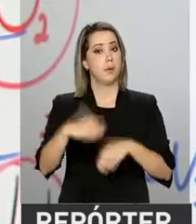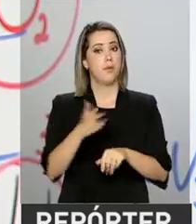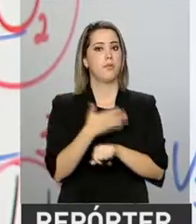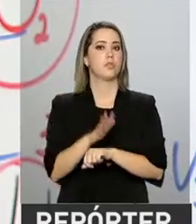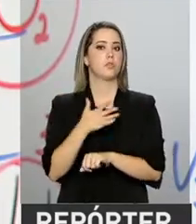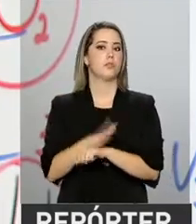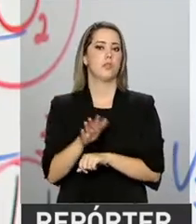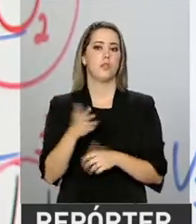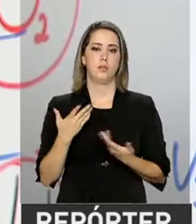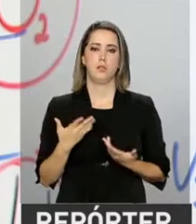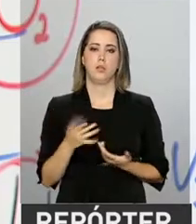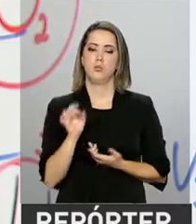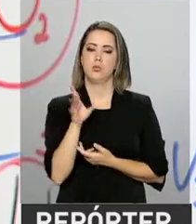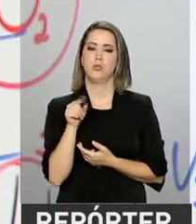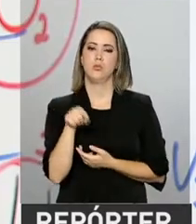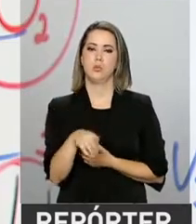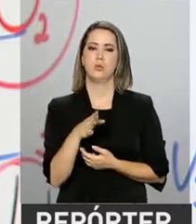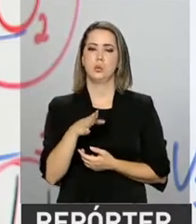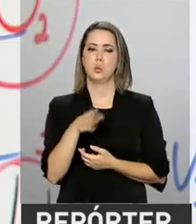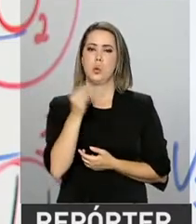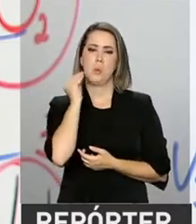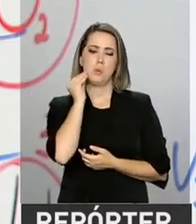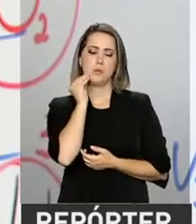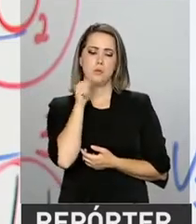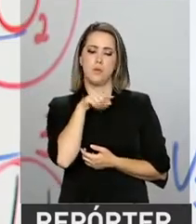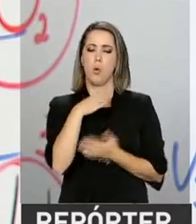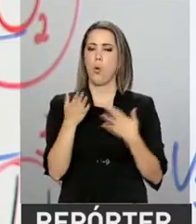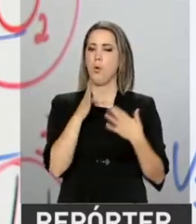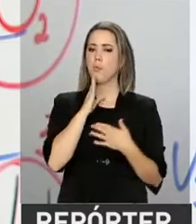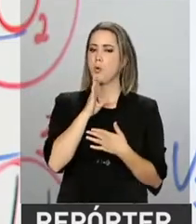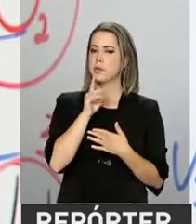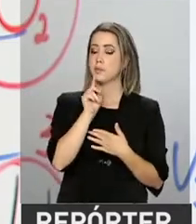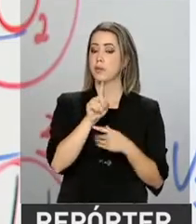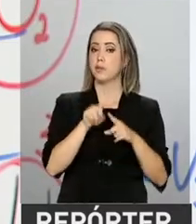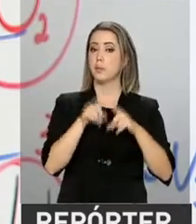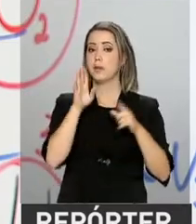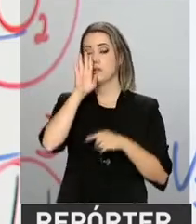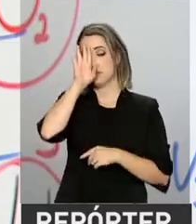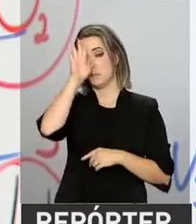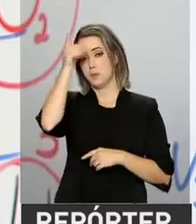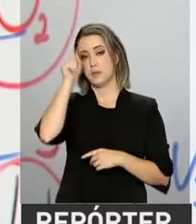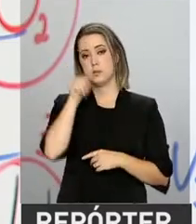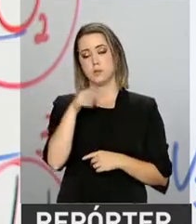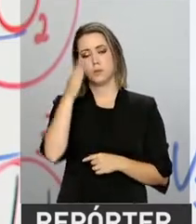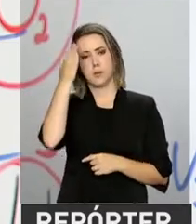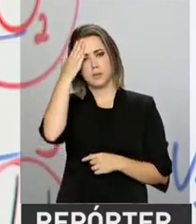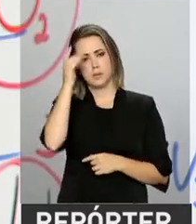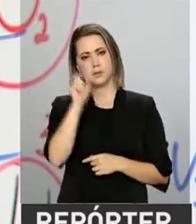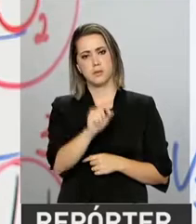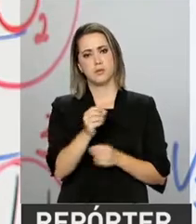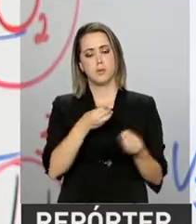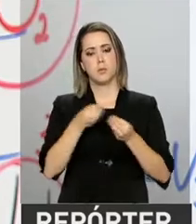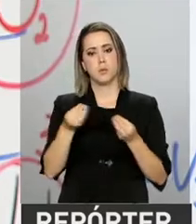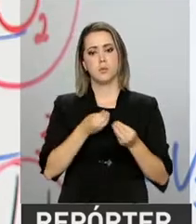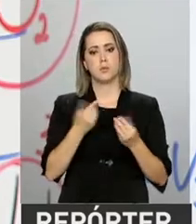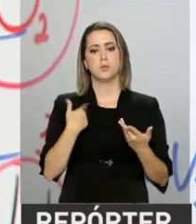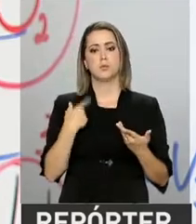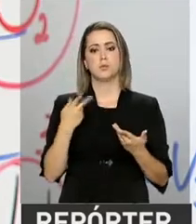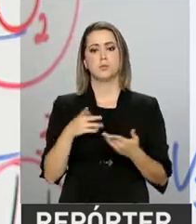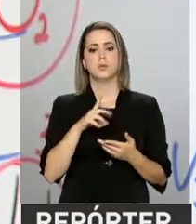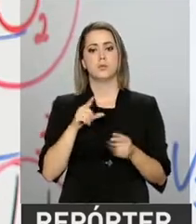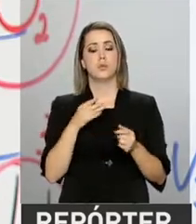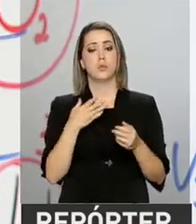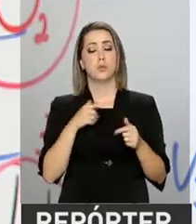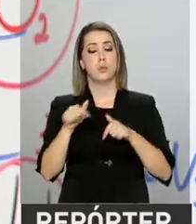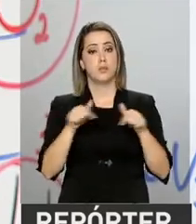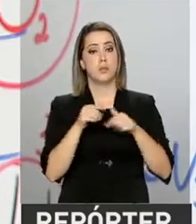simulado. Não só para testar o seu conhecimento, mas o principal é para você verificar como você tem